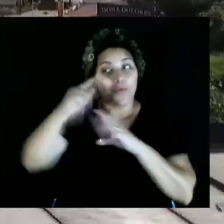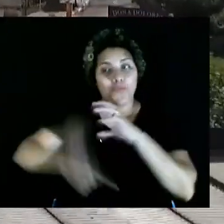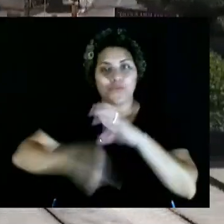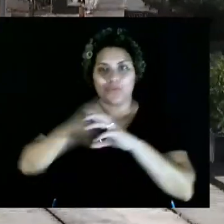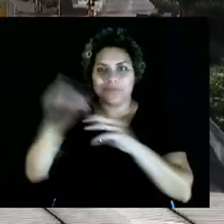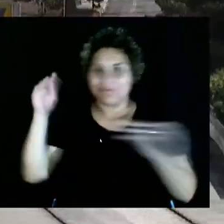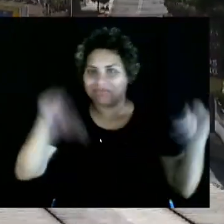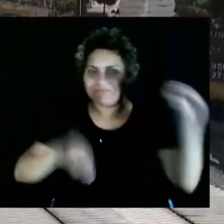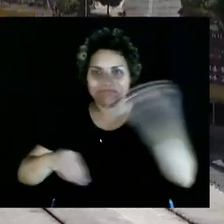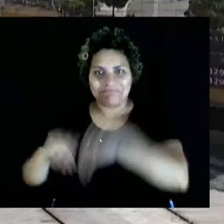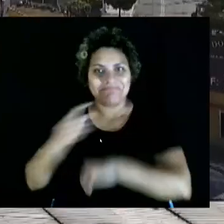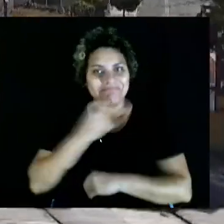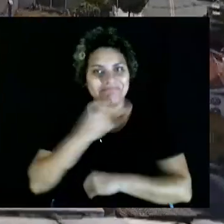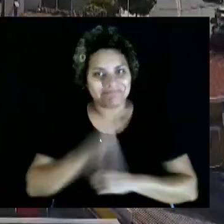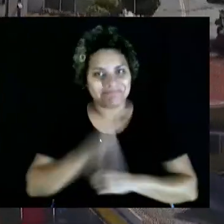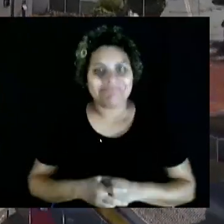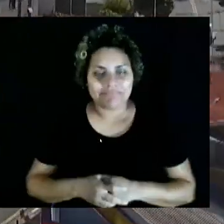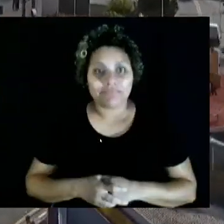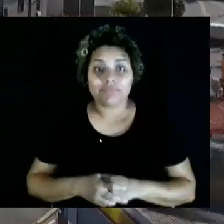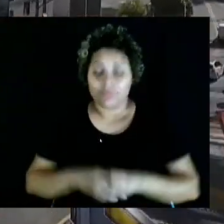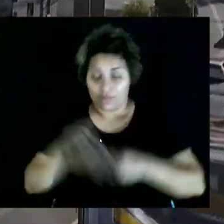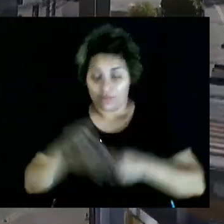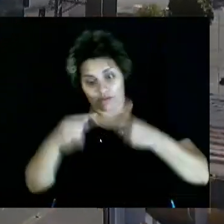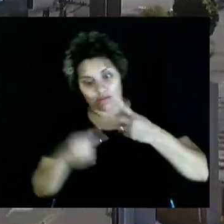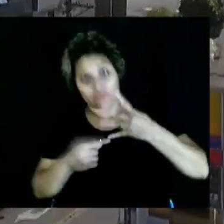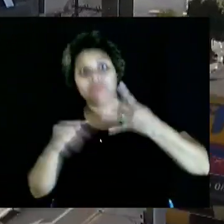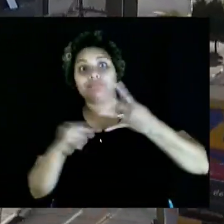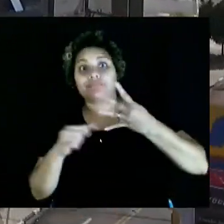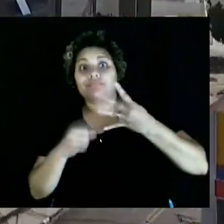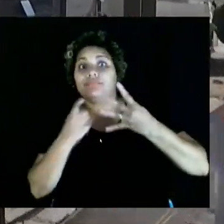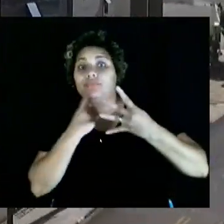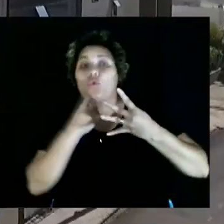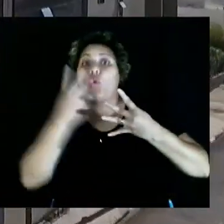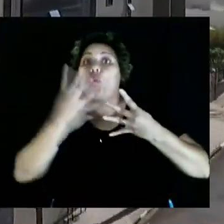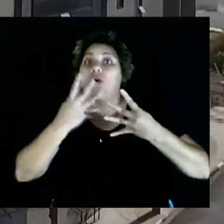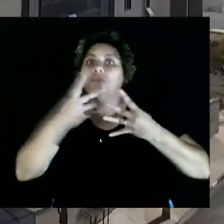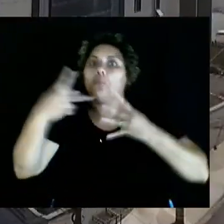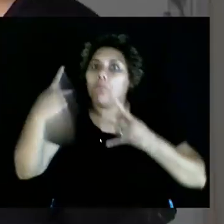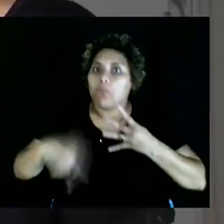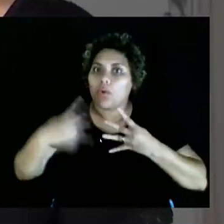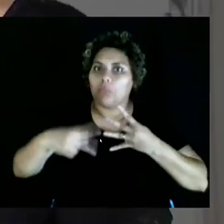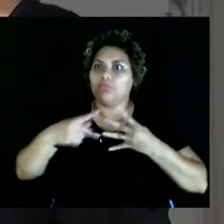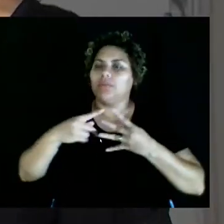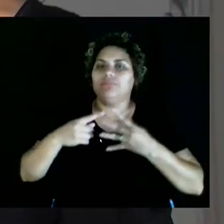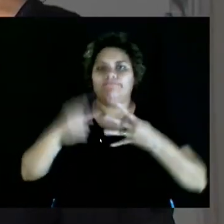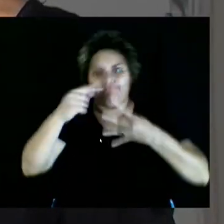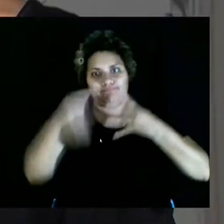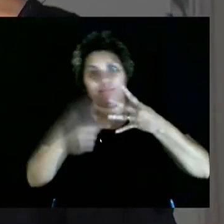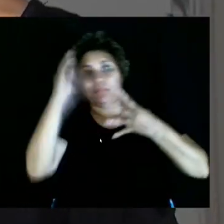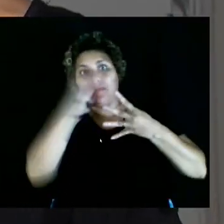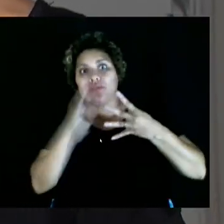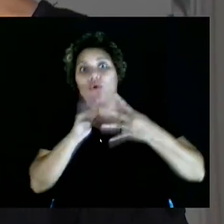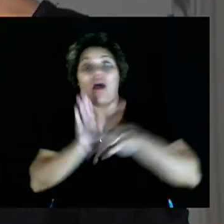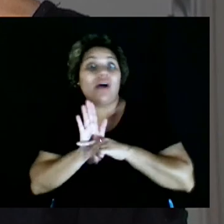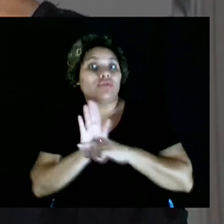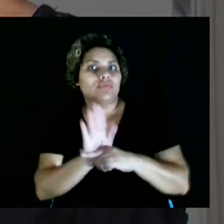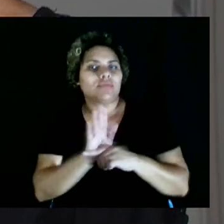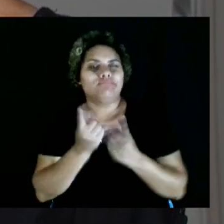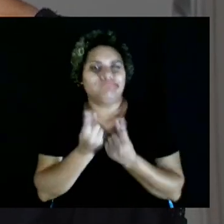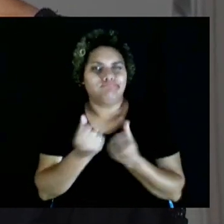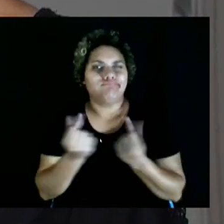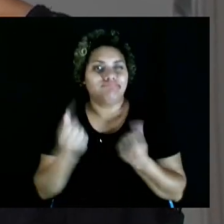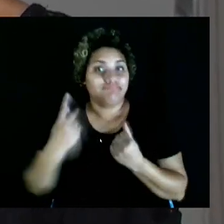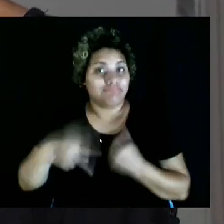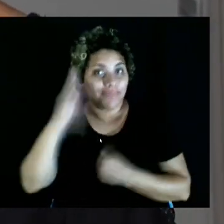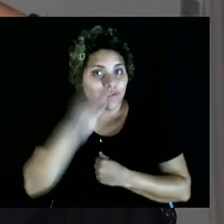posição de Campinas no 4º lugar no ranking nacional também contribui com a economia local. A gente entende que é extremamente importante